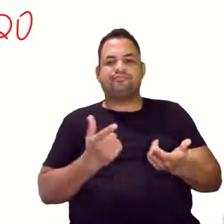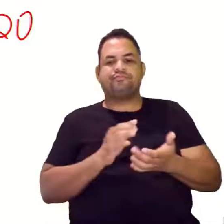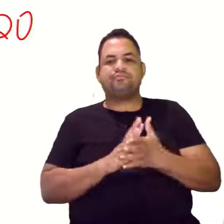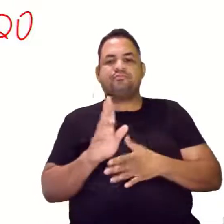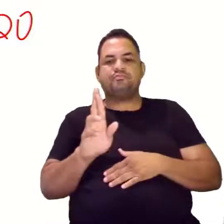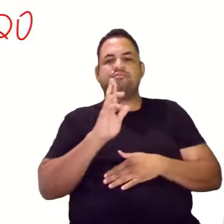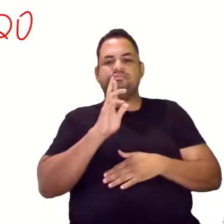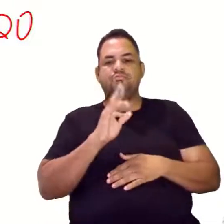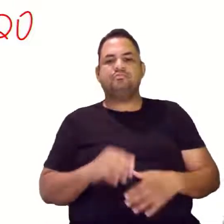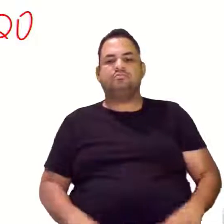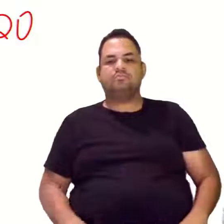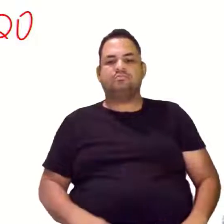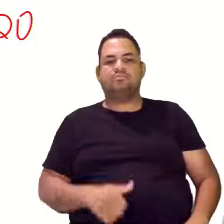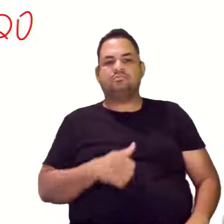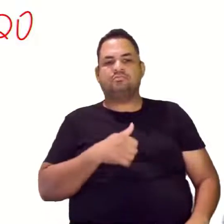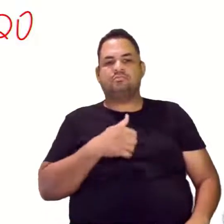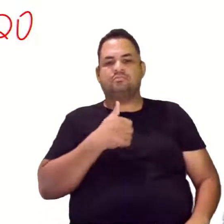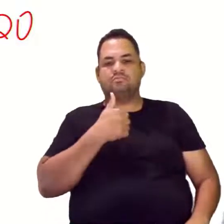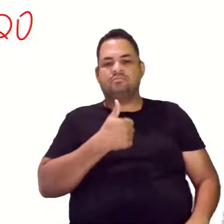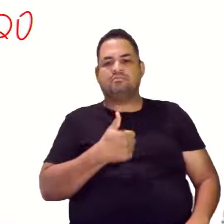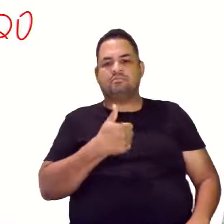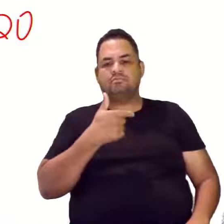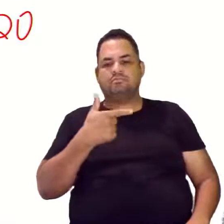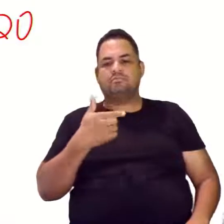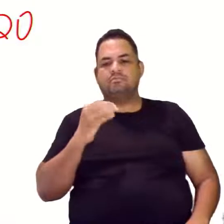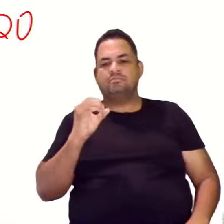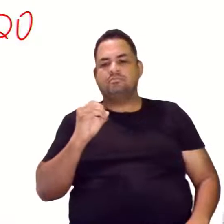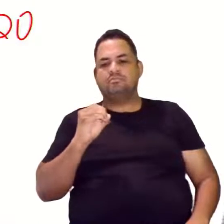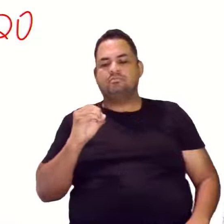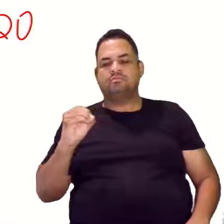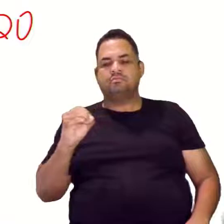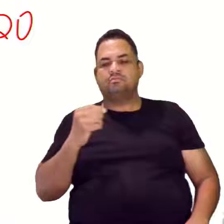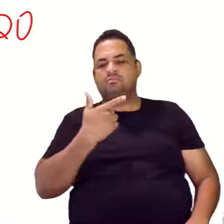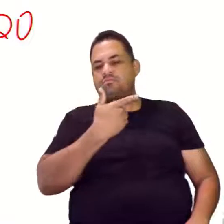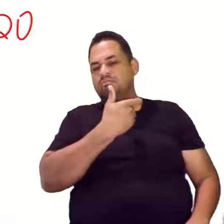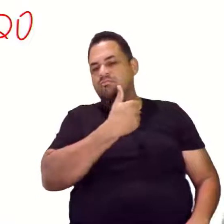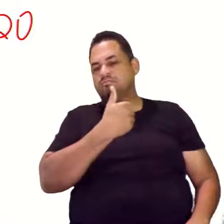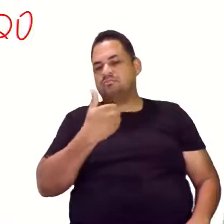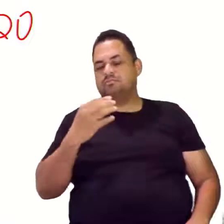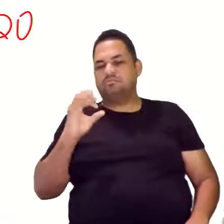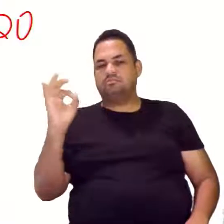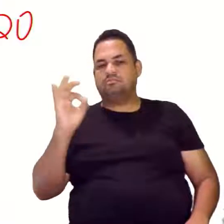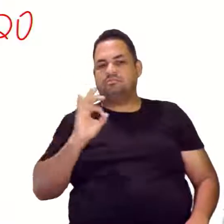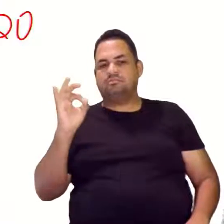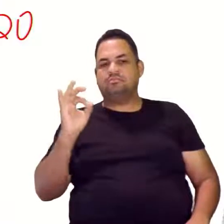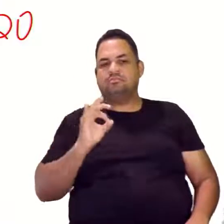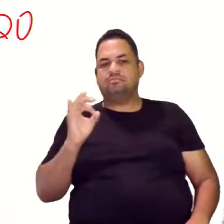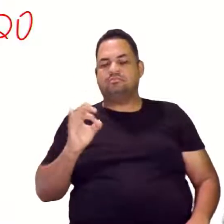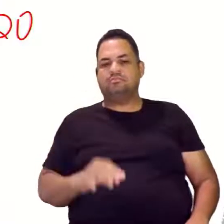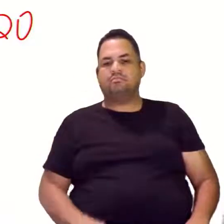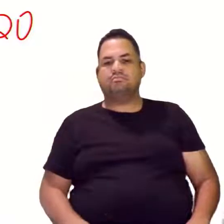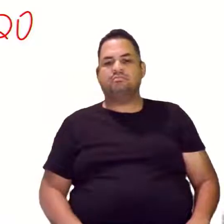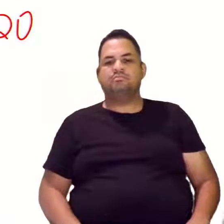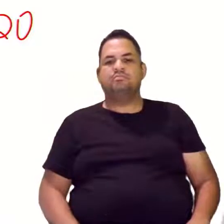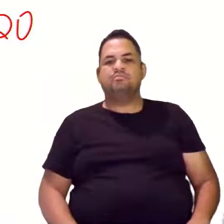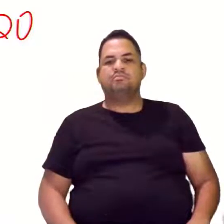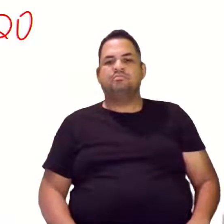chegar ao resultado de 120, que já é o percentual de aumento, ou seja, sem